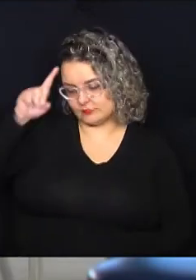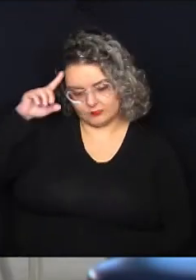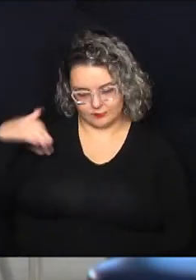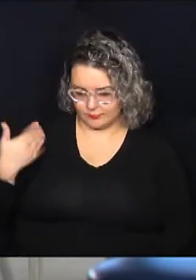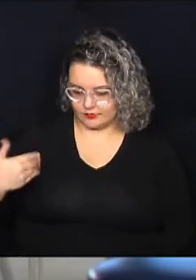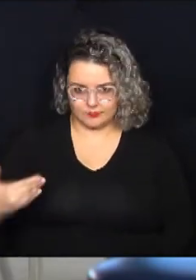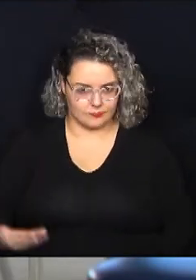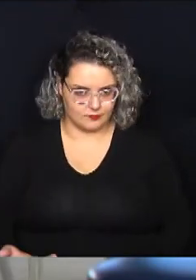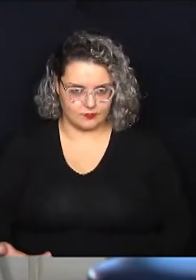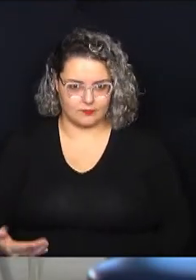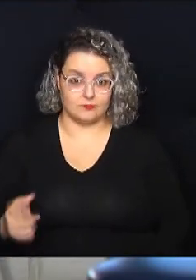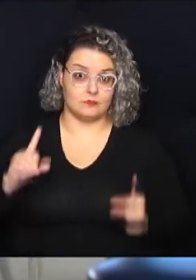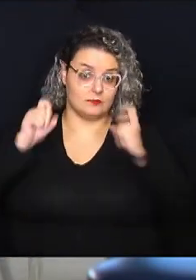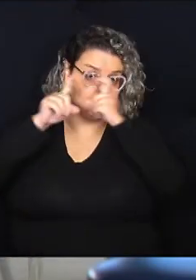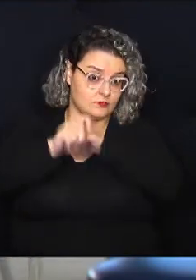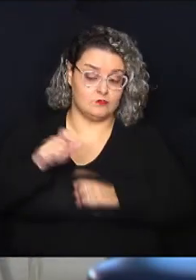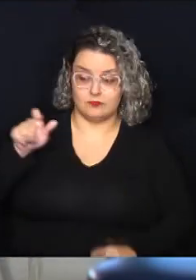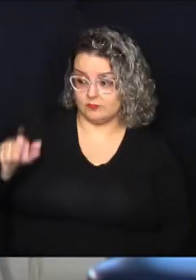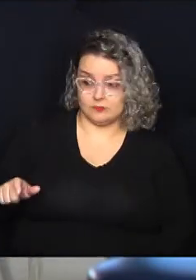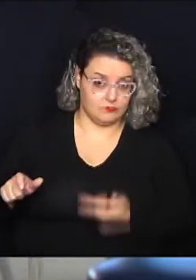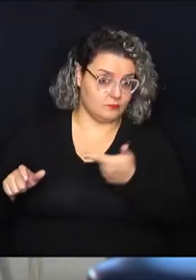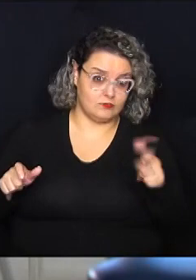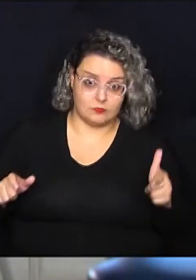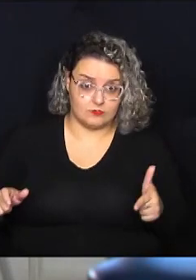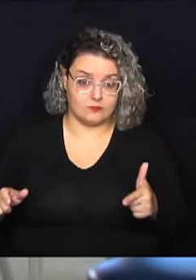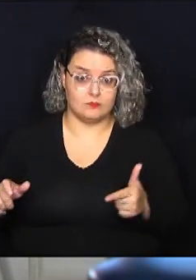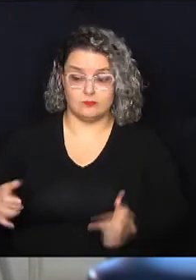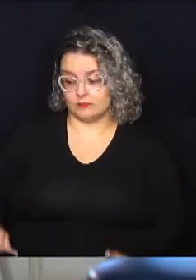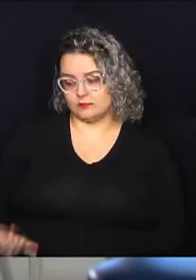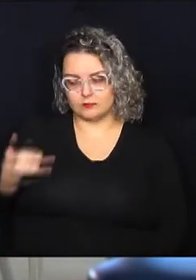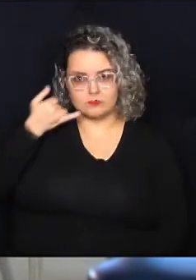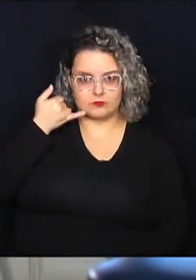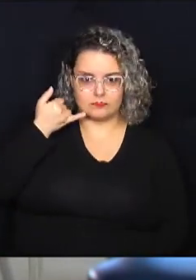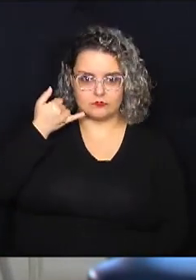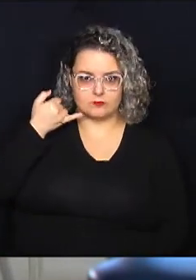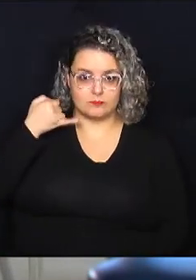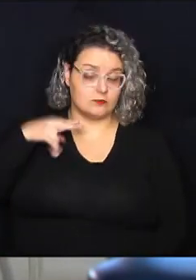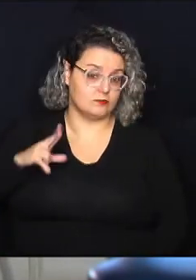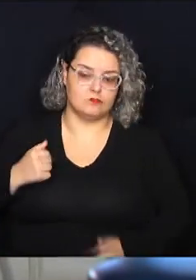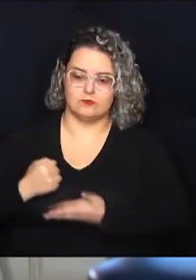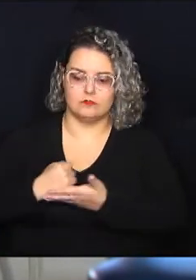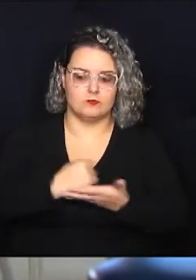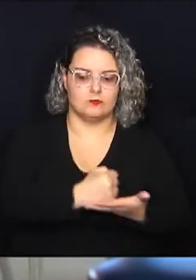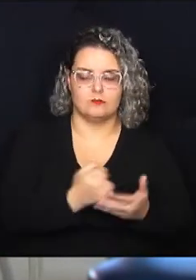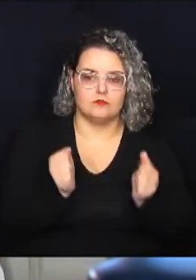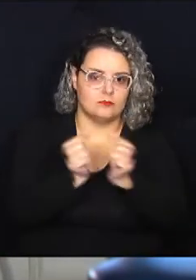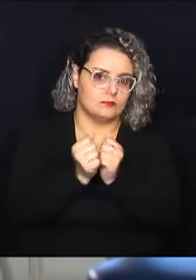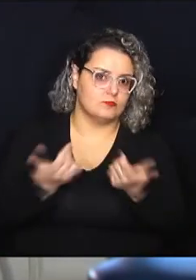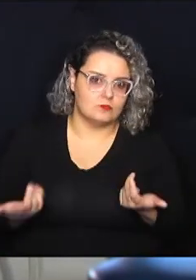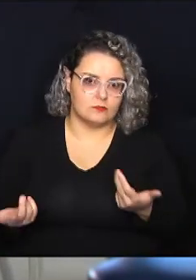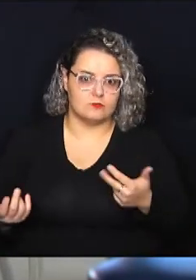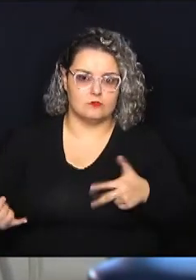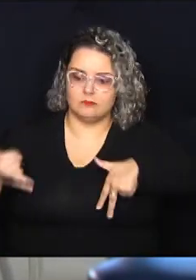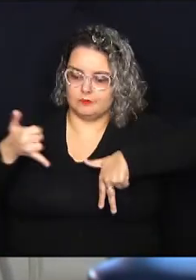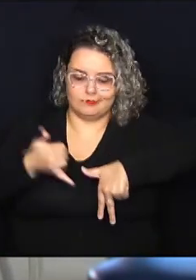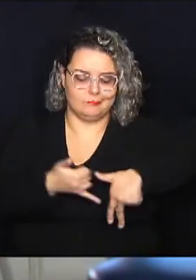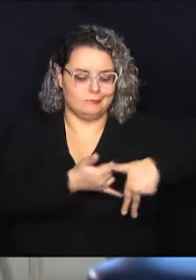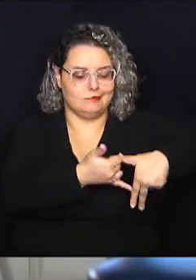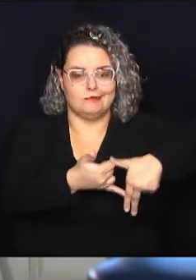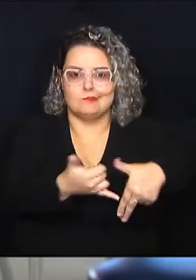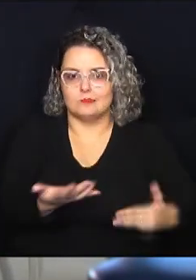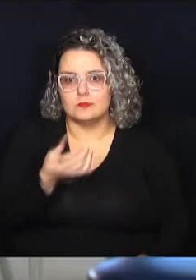dia a dia difícil ter uma pessoa que não tem um smartphone e que não leve esse smartphone para todos os lugares